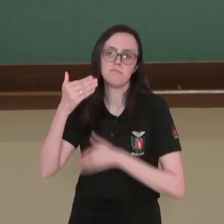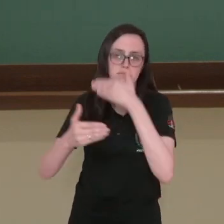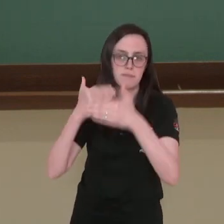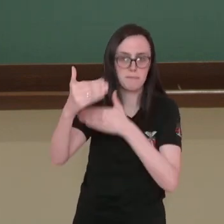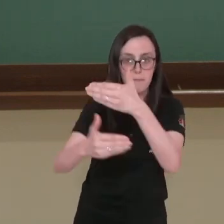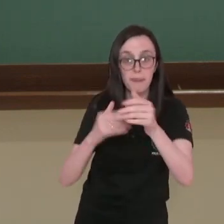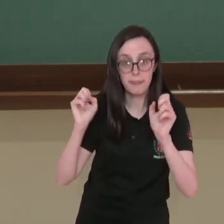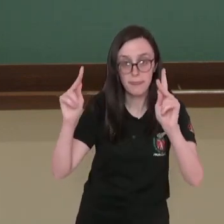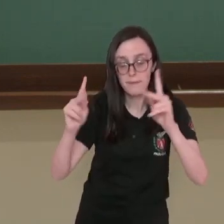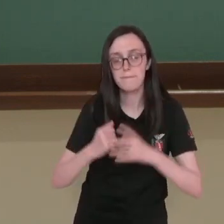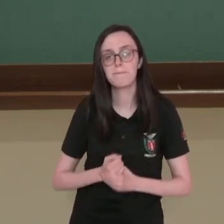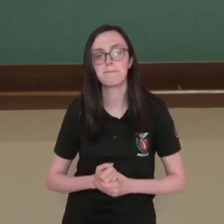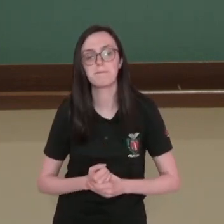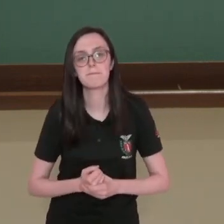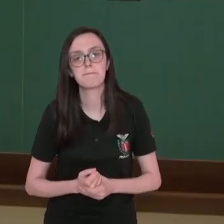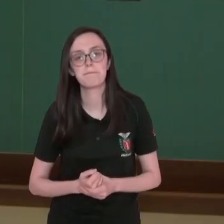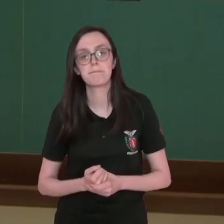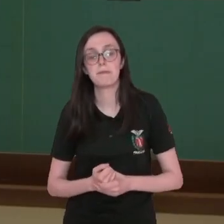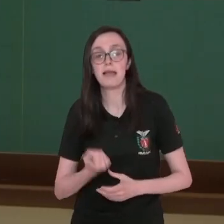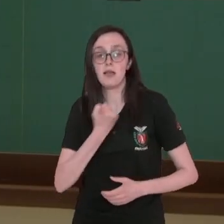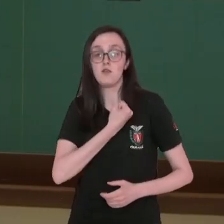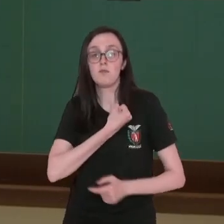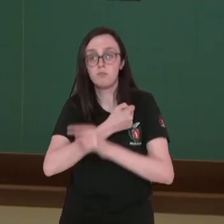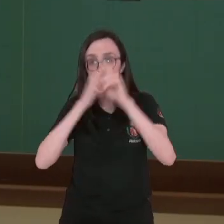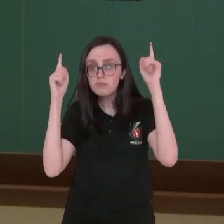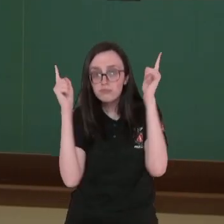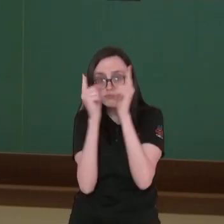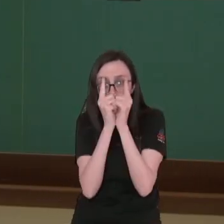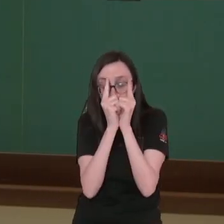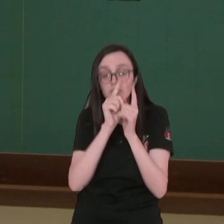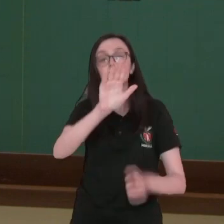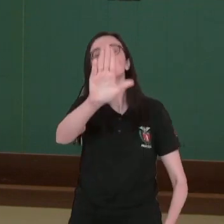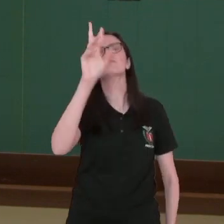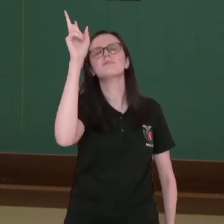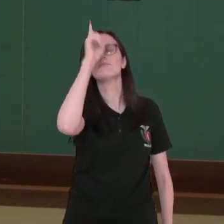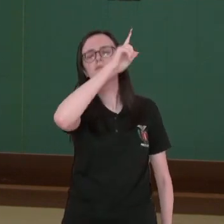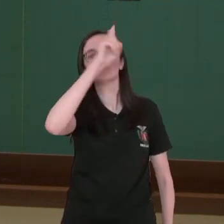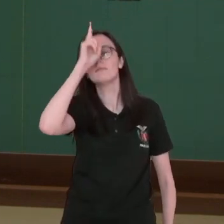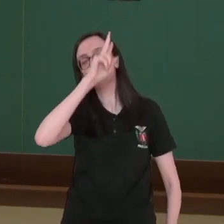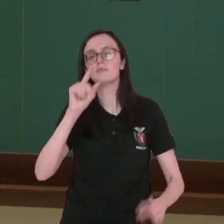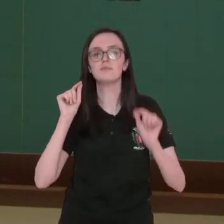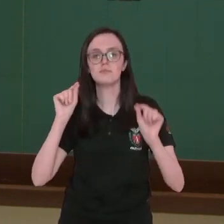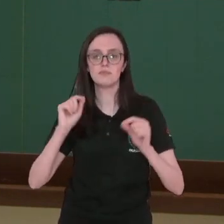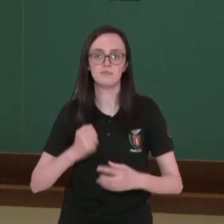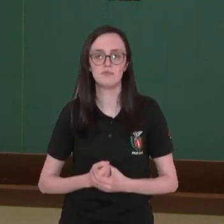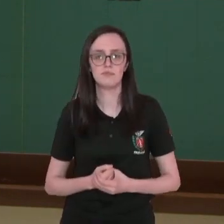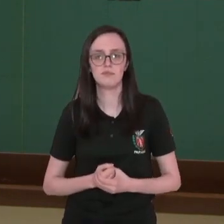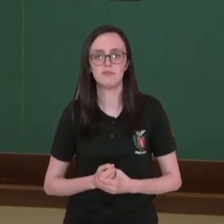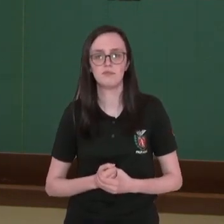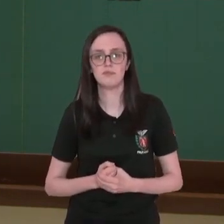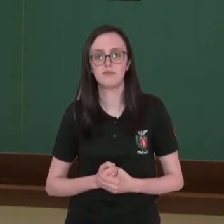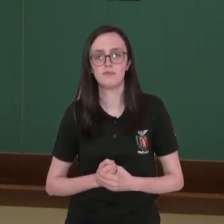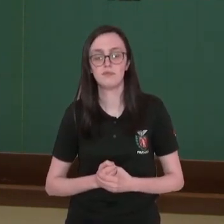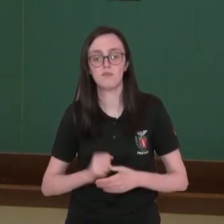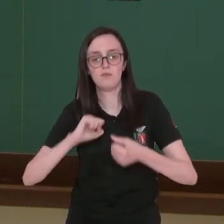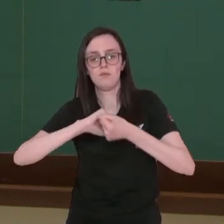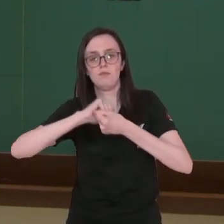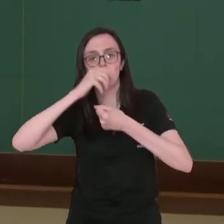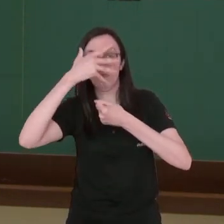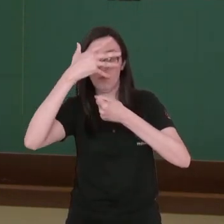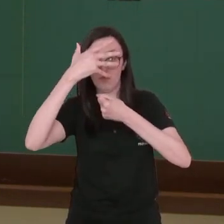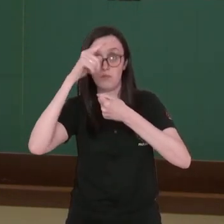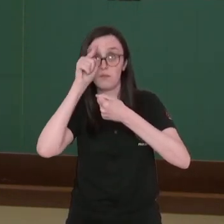diante, tá? Então, assim, os números pequenos. Pessoal, lembre-se, um expoente negativo, ele é